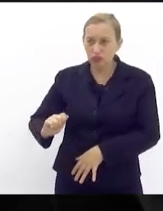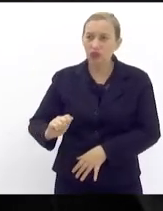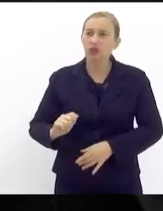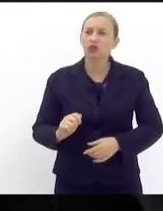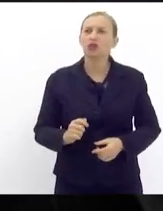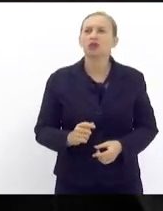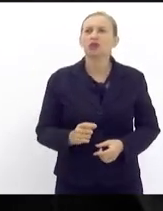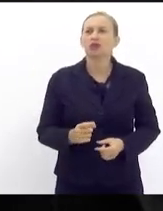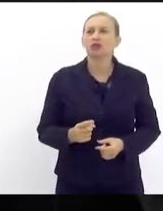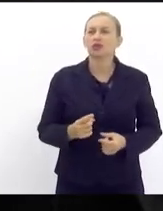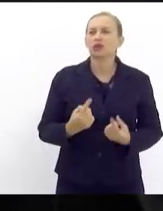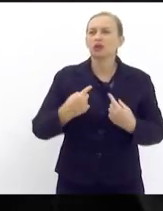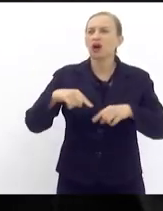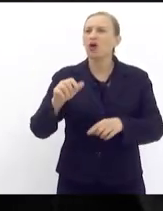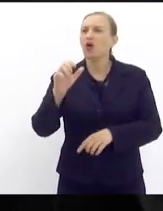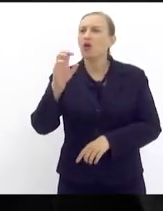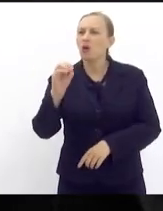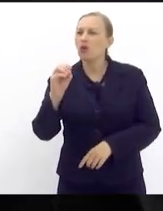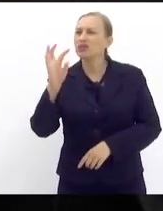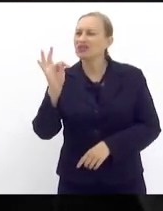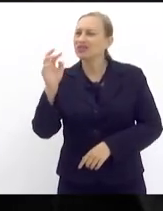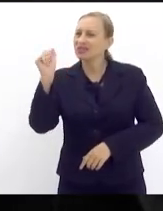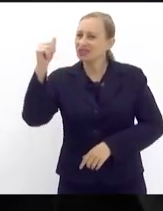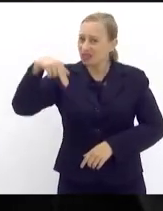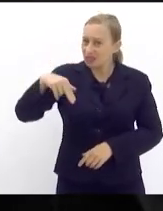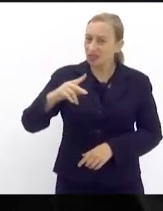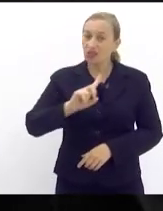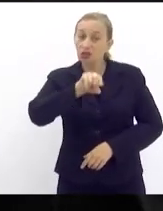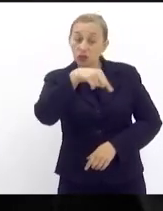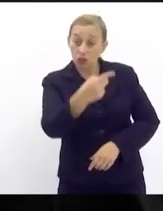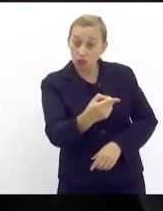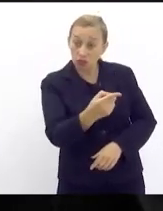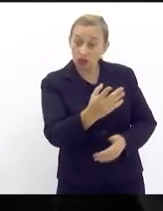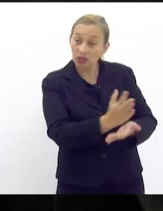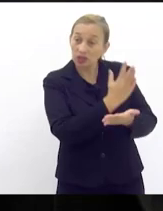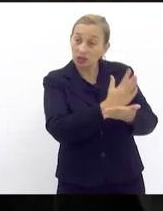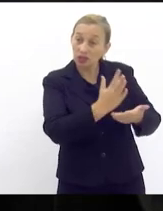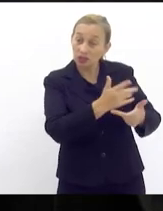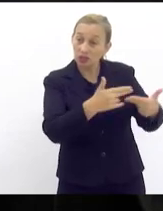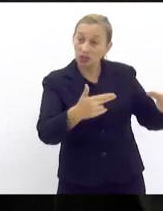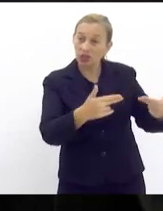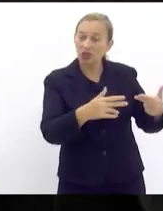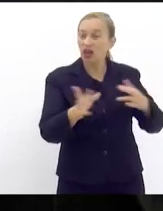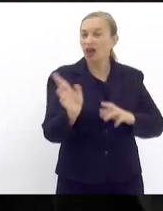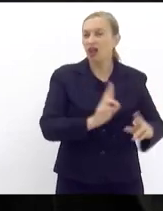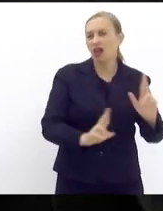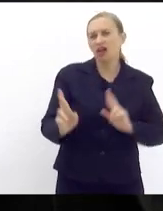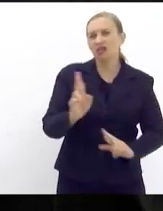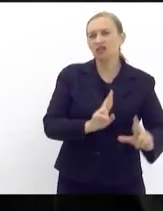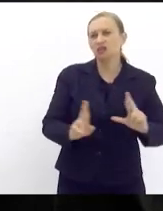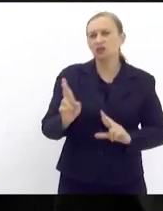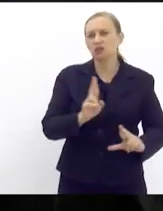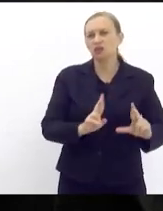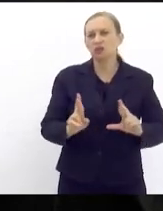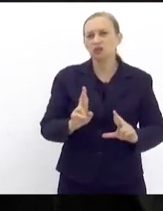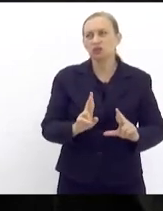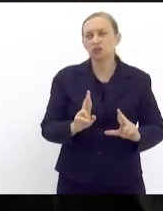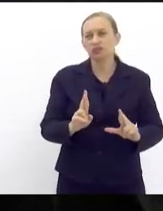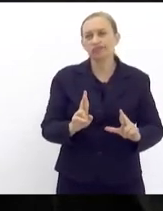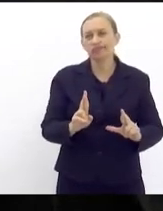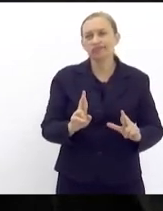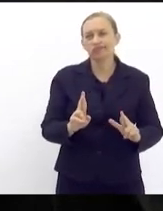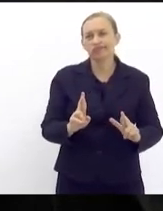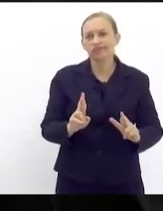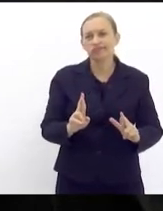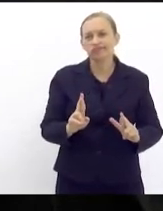confrontação com a otan outras vezes pelas tensas relações derivadas